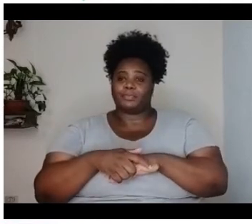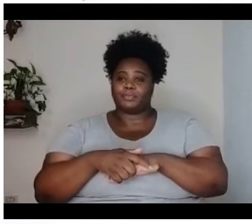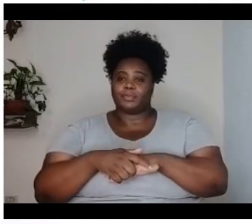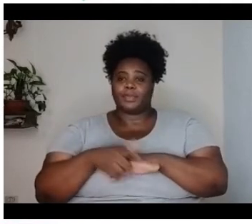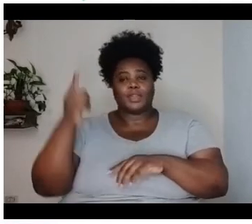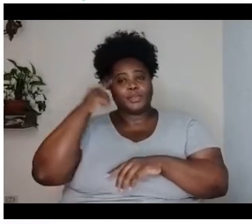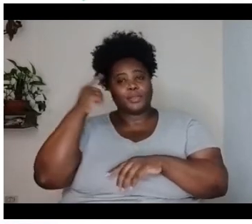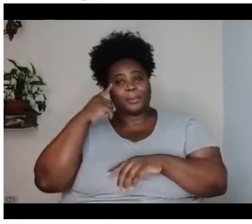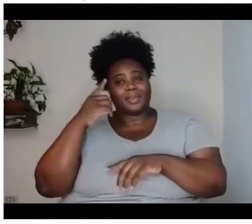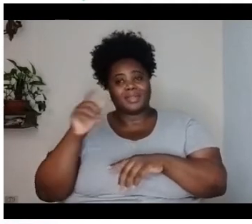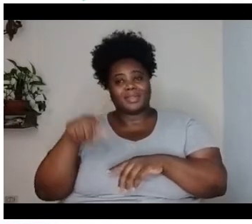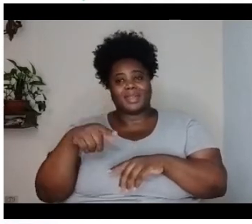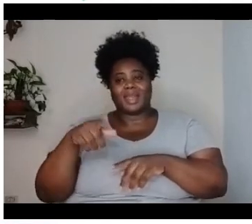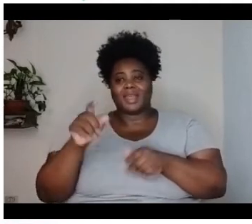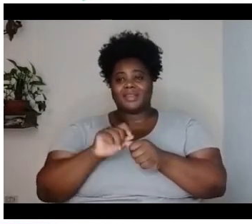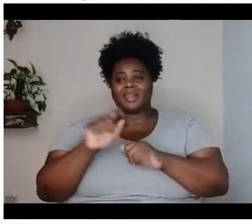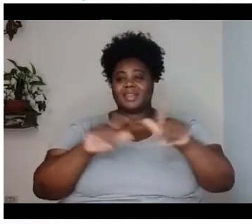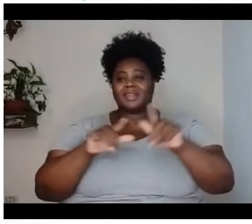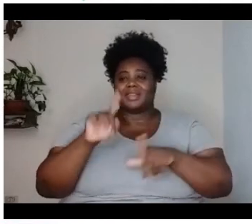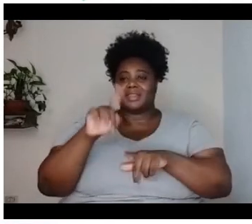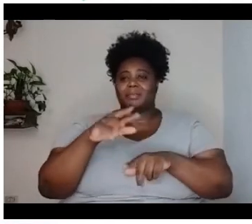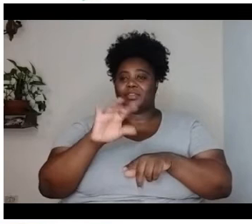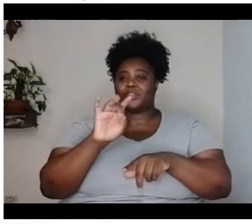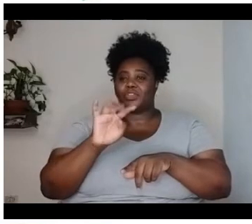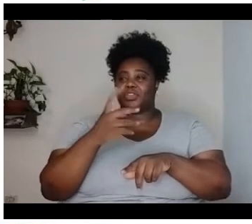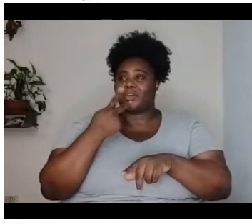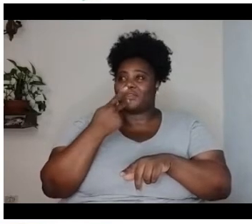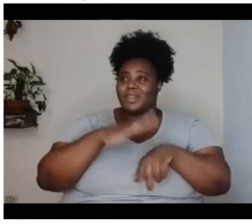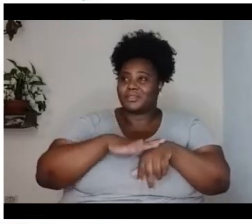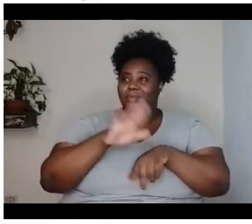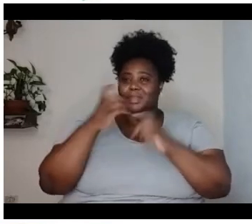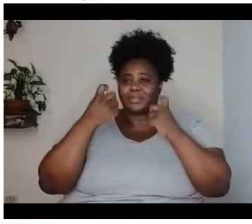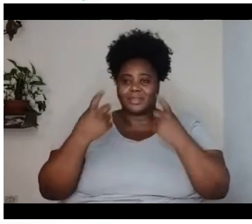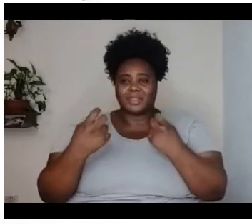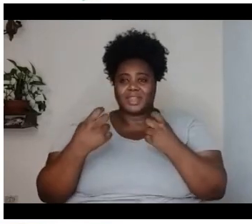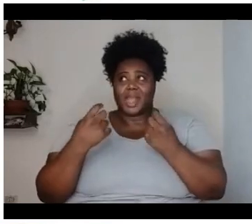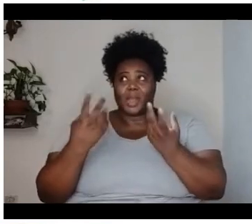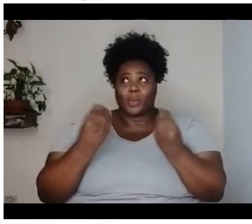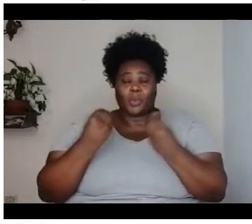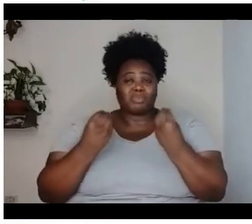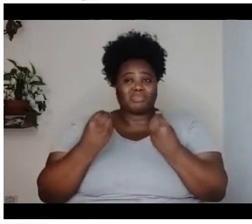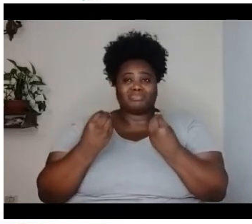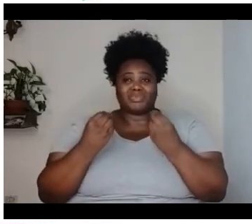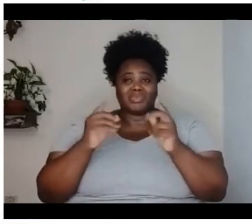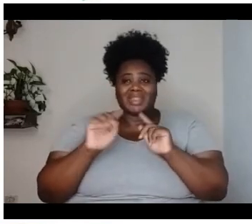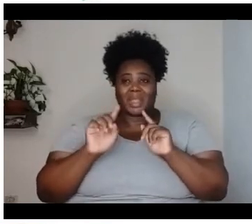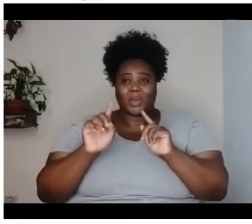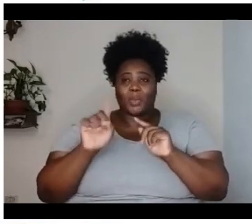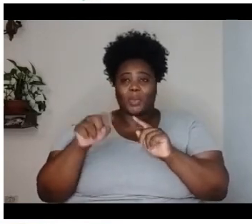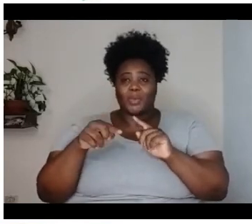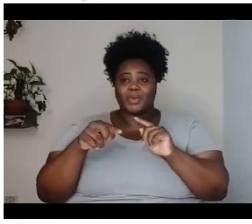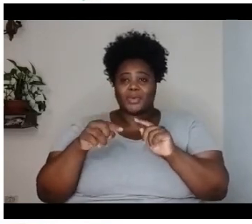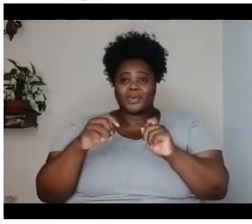a possibilidade, esse trabalho aqui ele só fortalece a violência. Imagina. Não, o fato de um